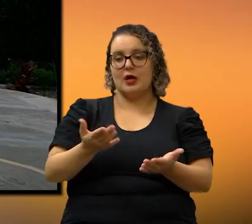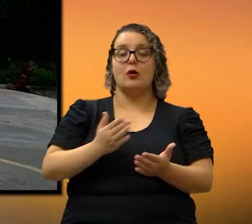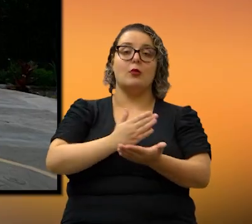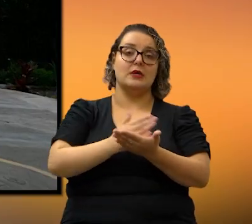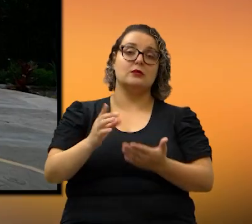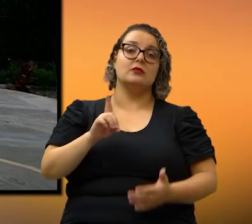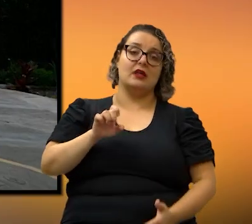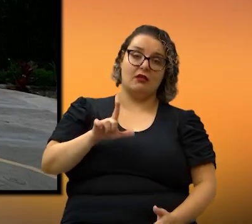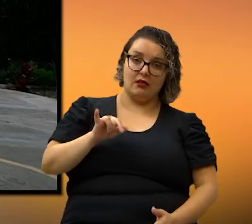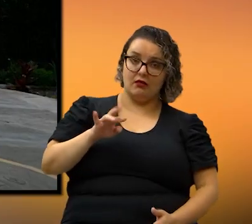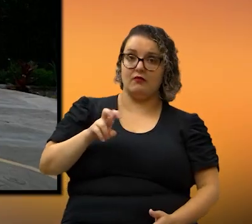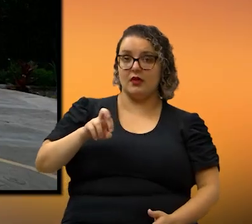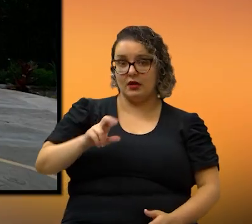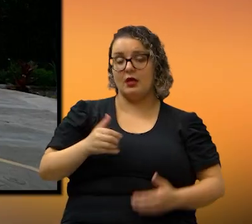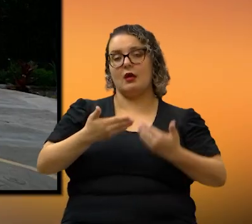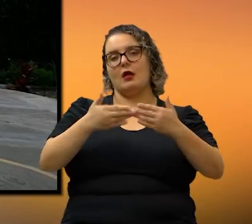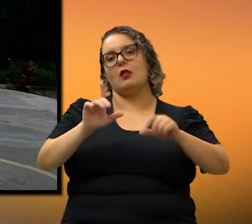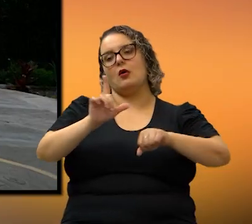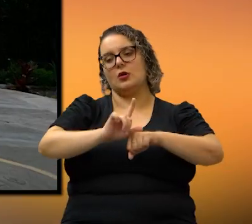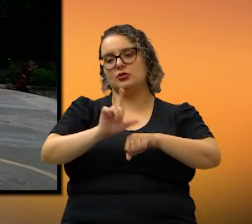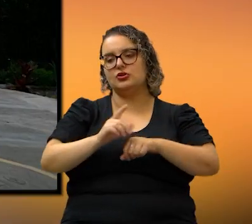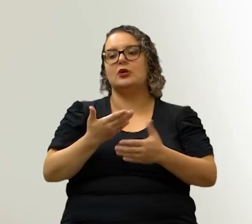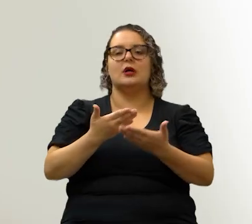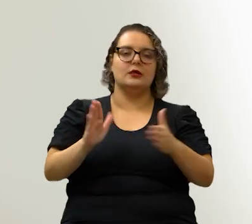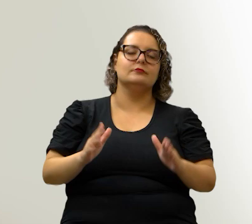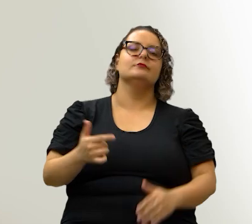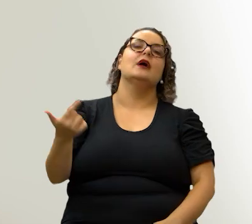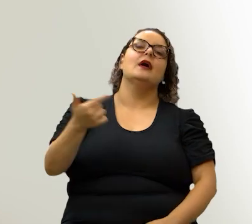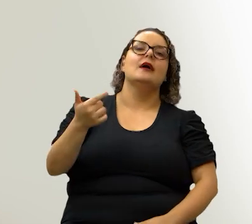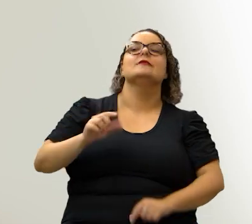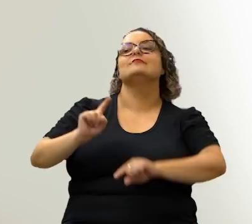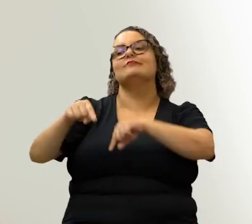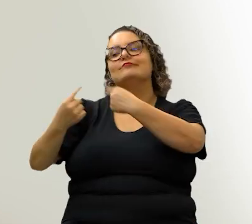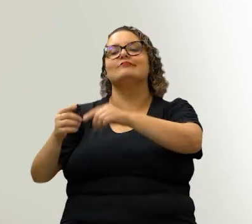começamos no delivery, depois abrimos a loja e agora já estamos abrindo já as